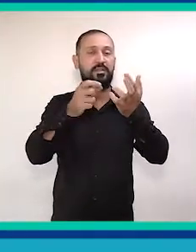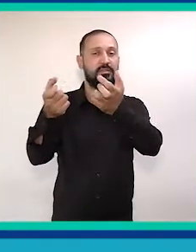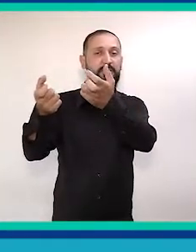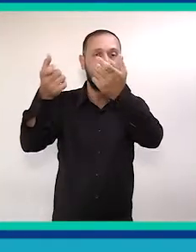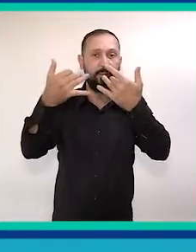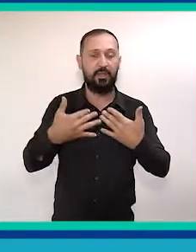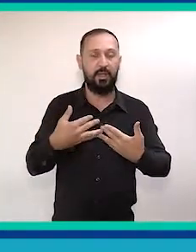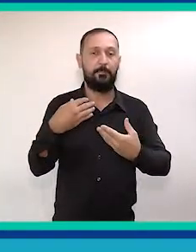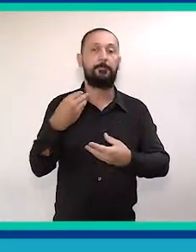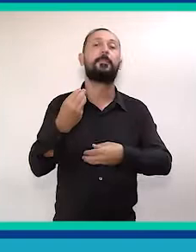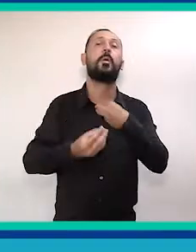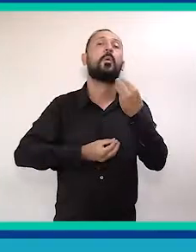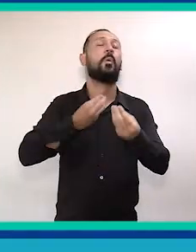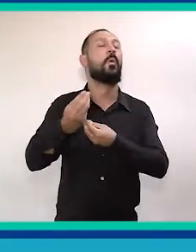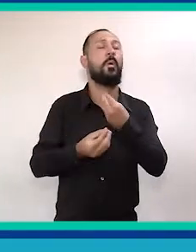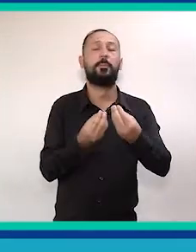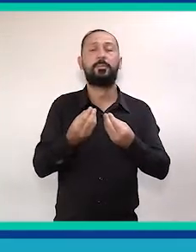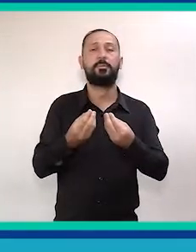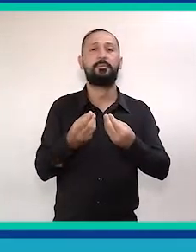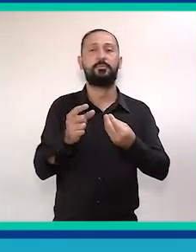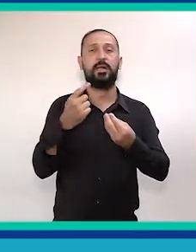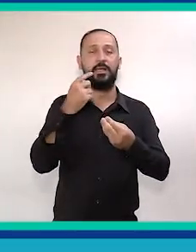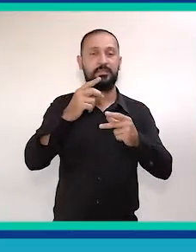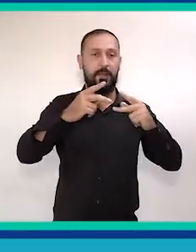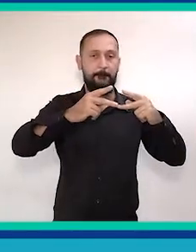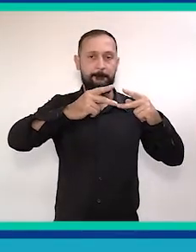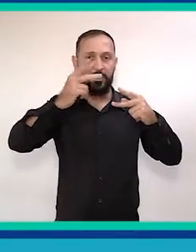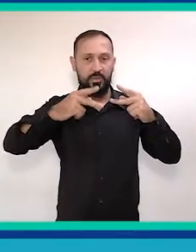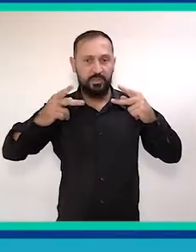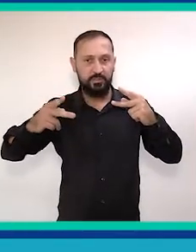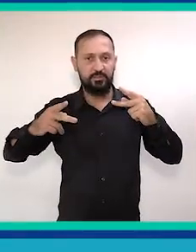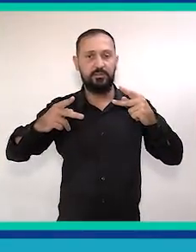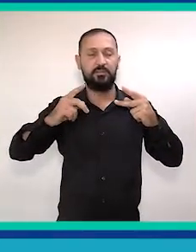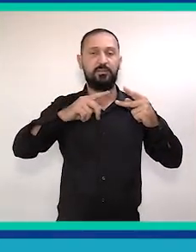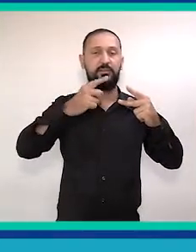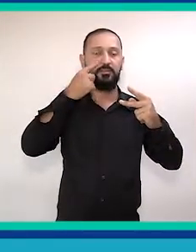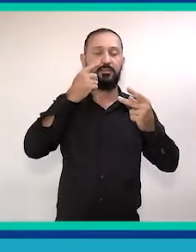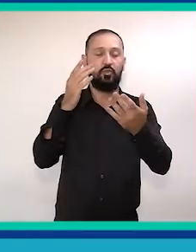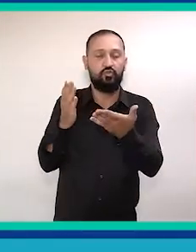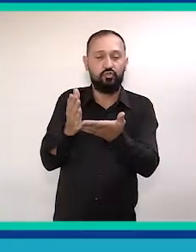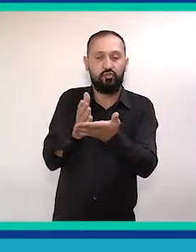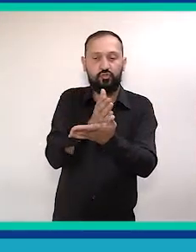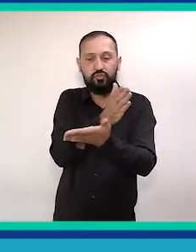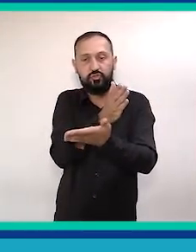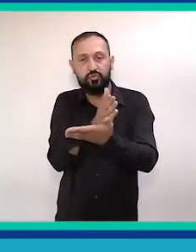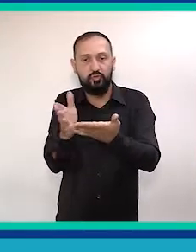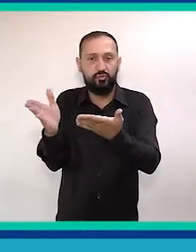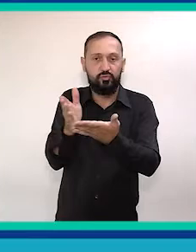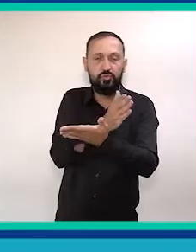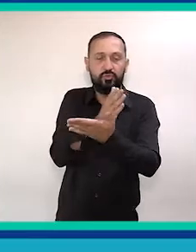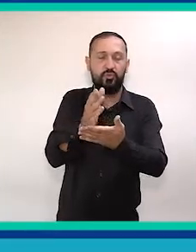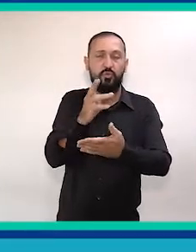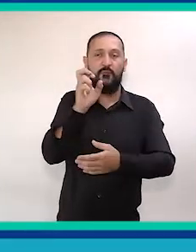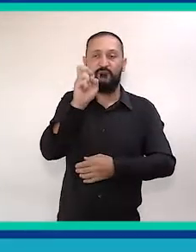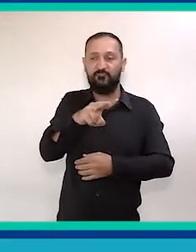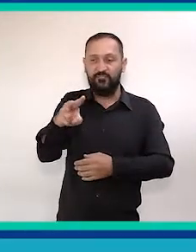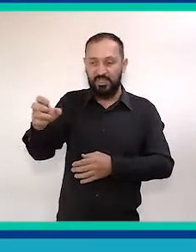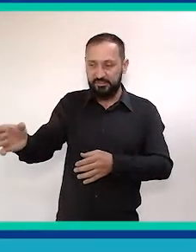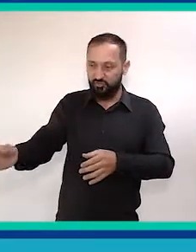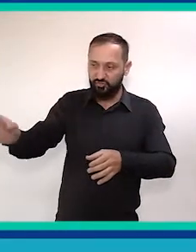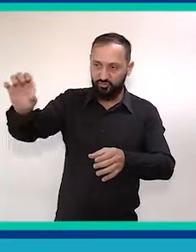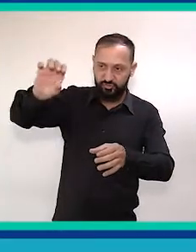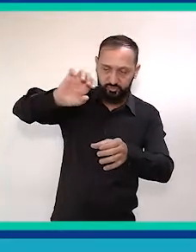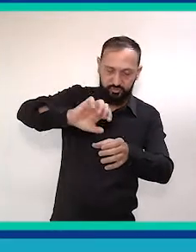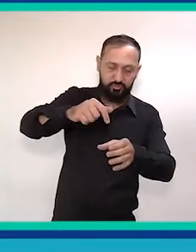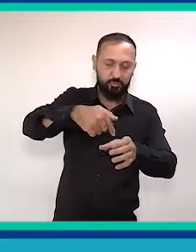tentar mostrar e explicar mais para a gente. Como que essas proteínas são separadas de todo